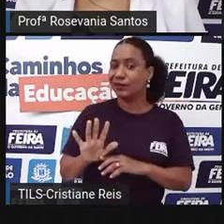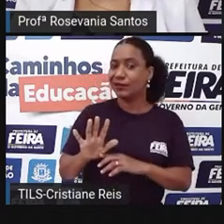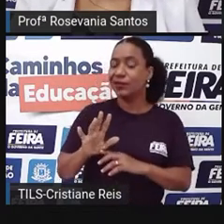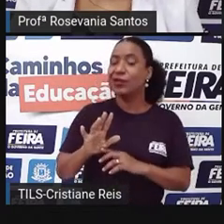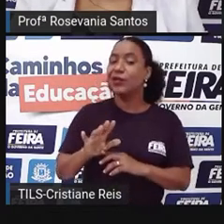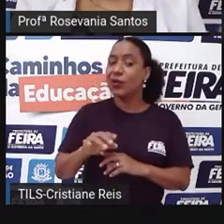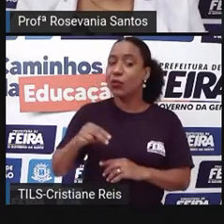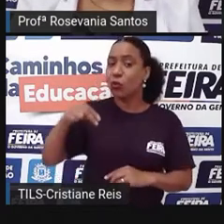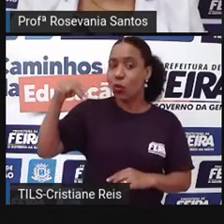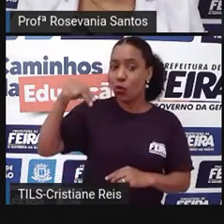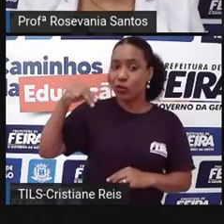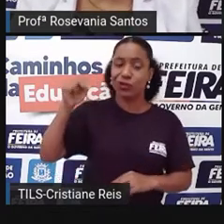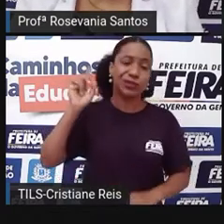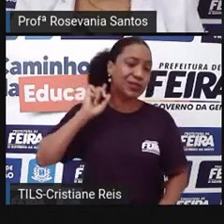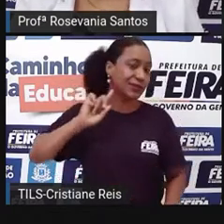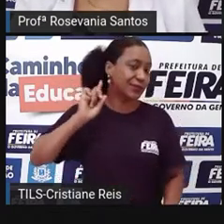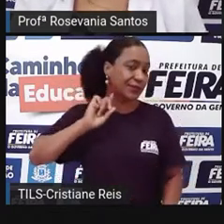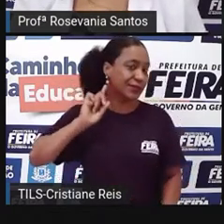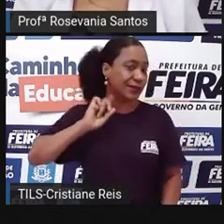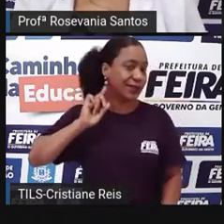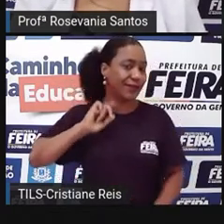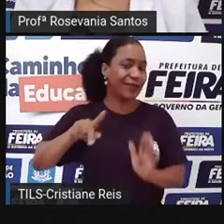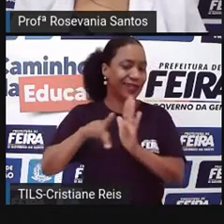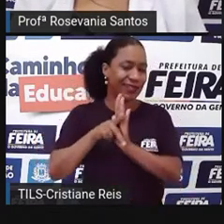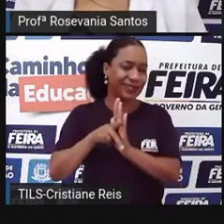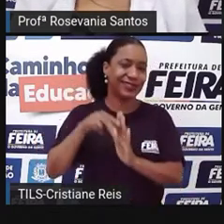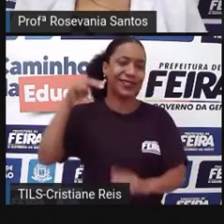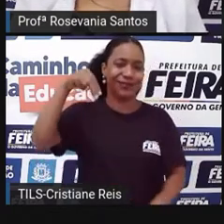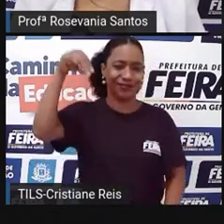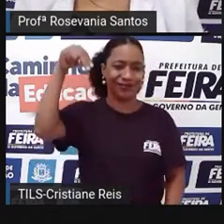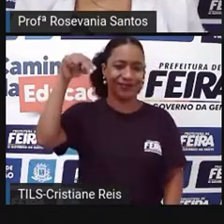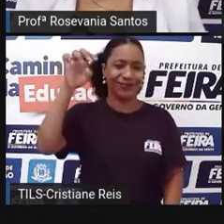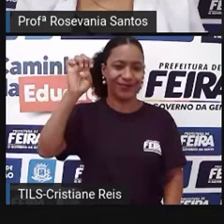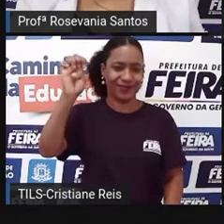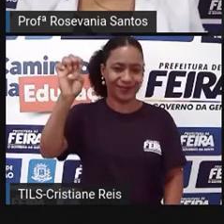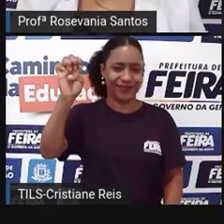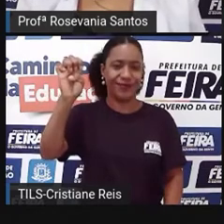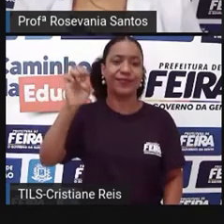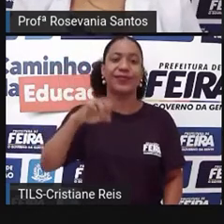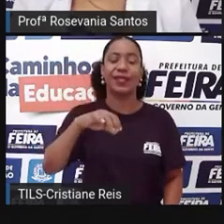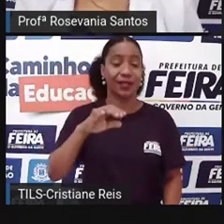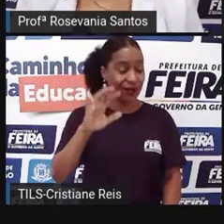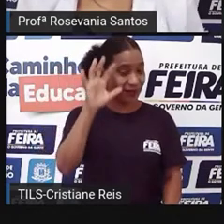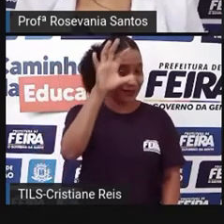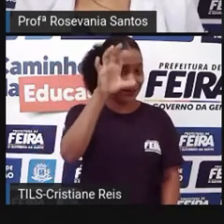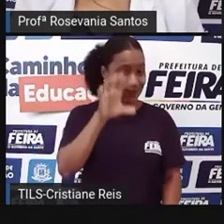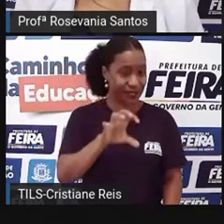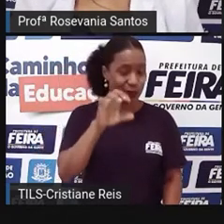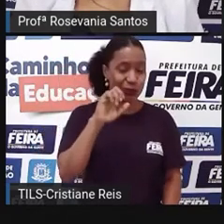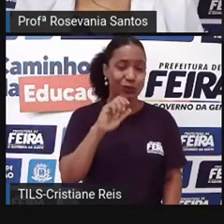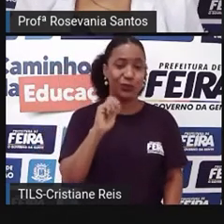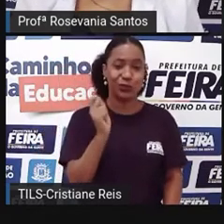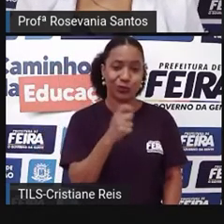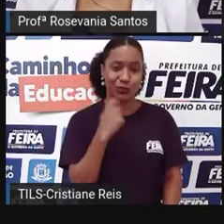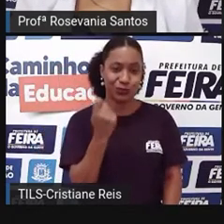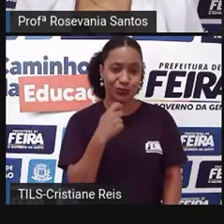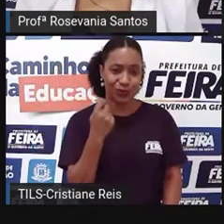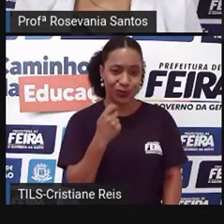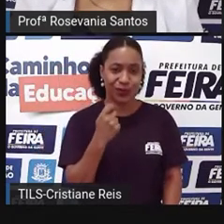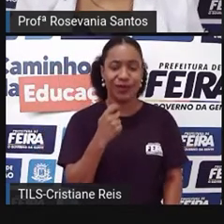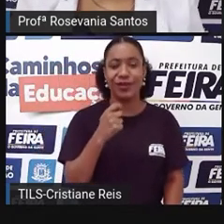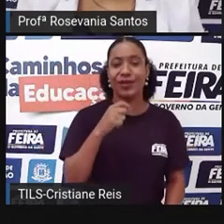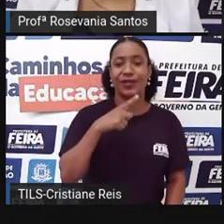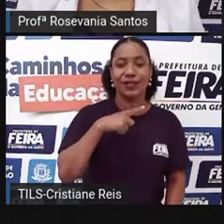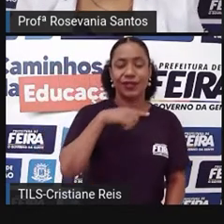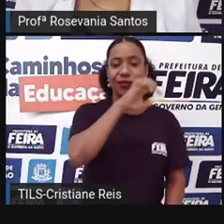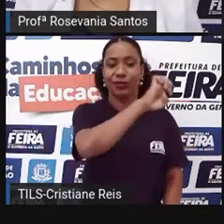região Nordeste nessa divisão aí, né? Então, a região Sul completaça aí, né? Pega também todos os três estados